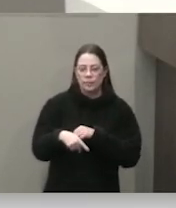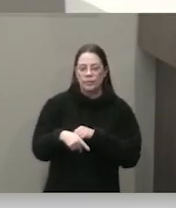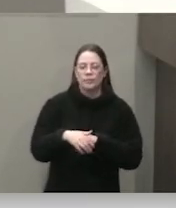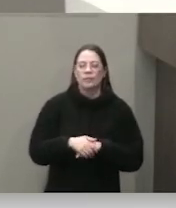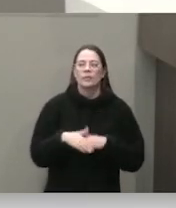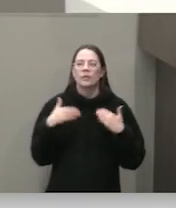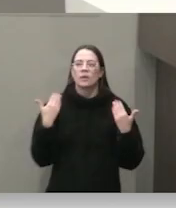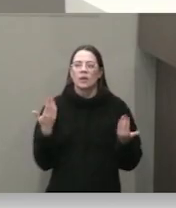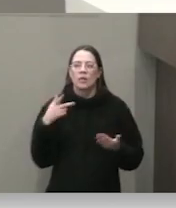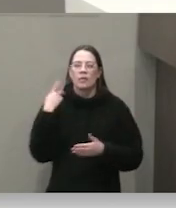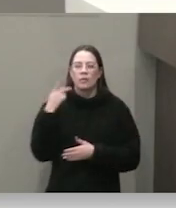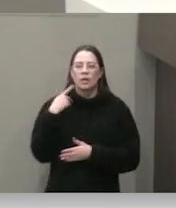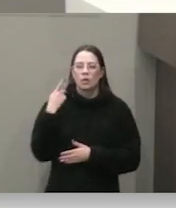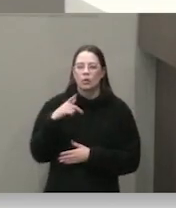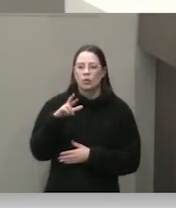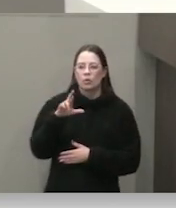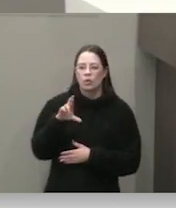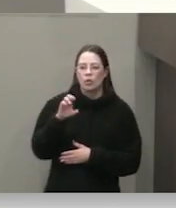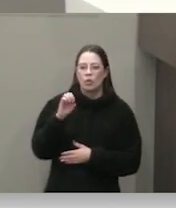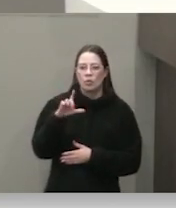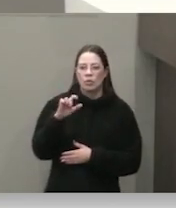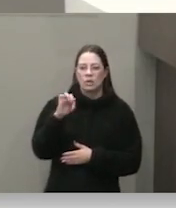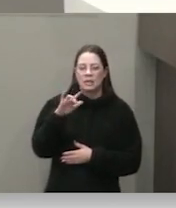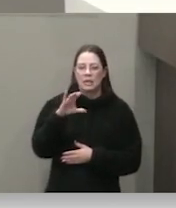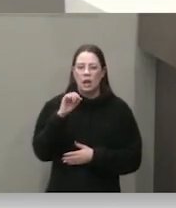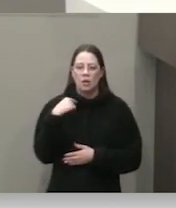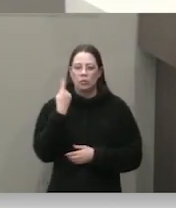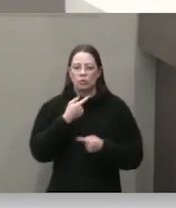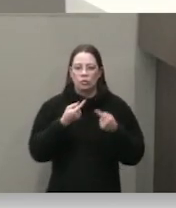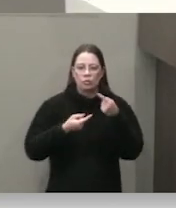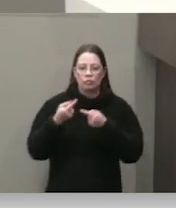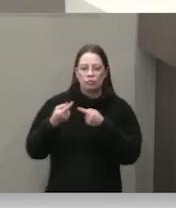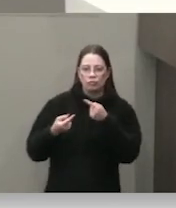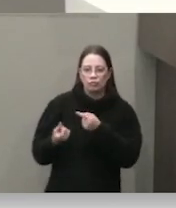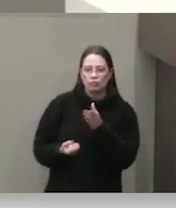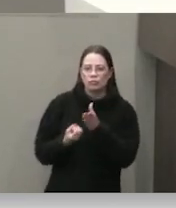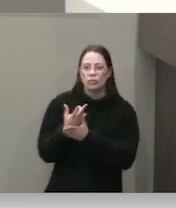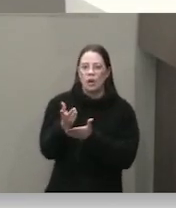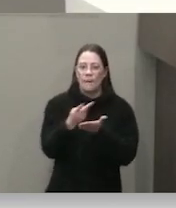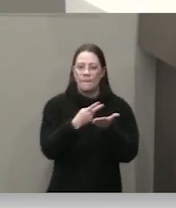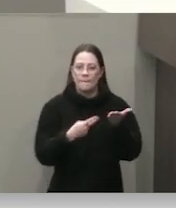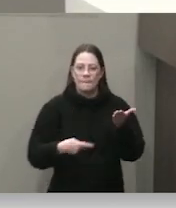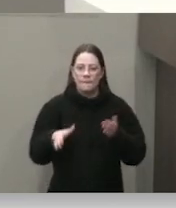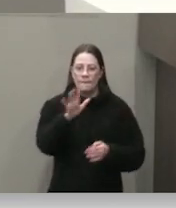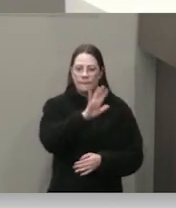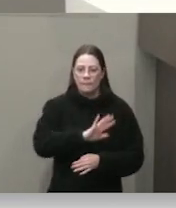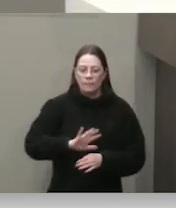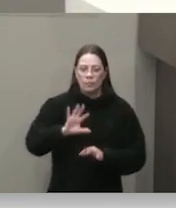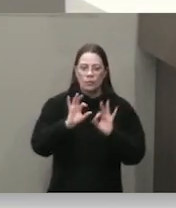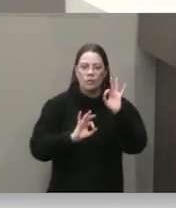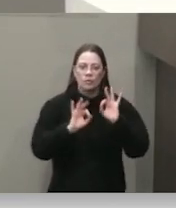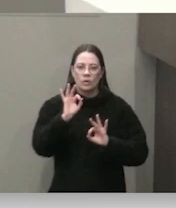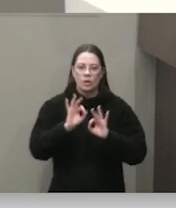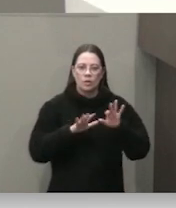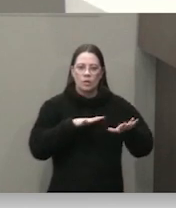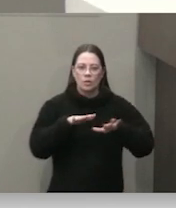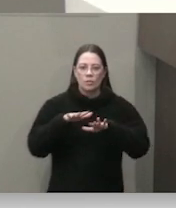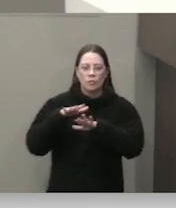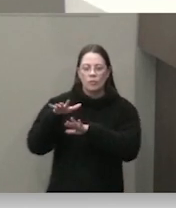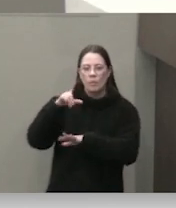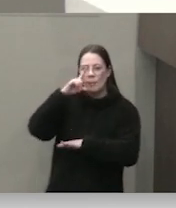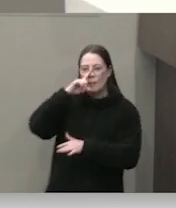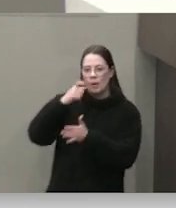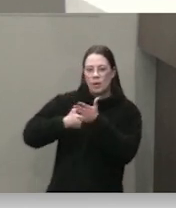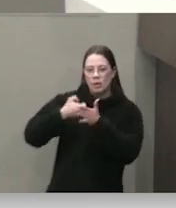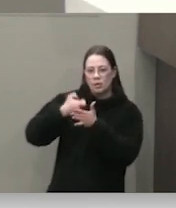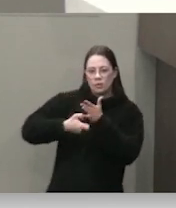vereador Ronaldo até menciona aqui que discutimos o projeto, nasceu de um protocolaço nacional, organizado pelo Movimento Mulheres em